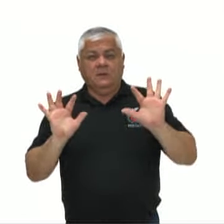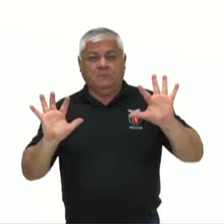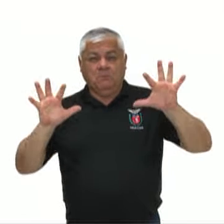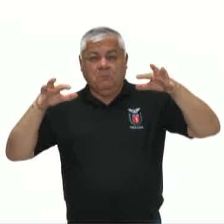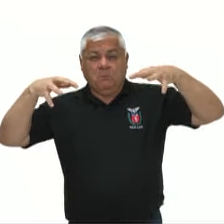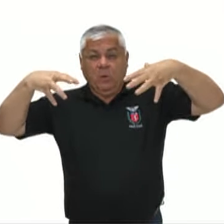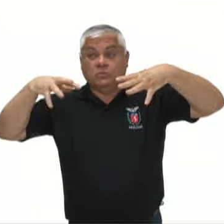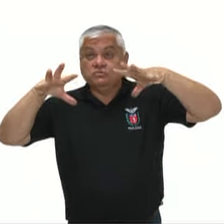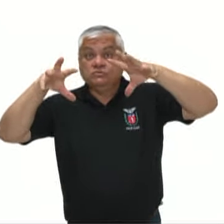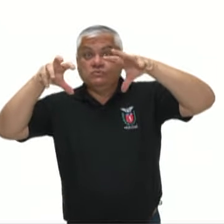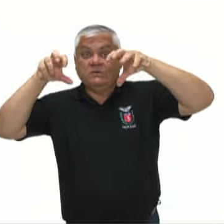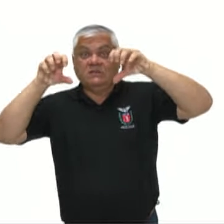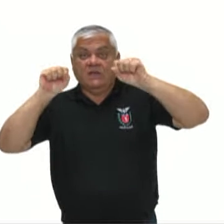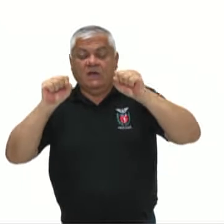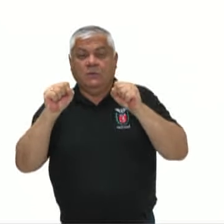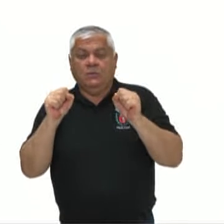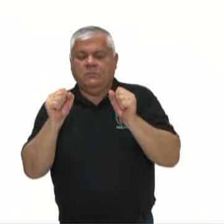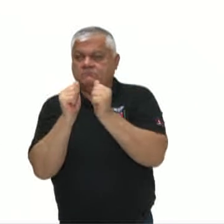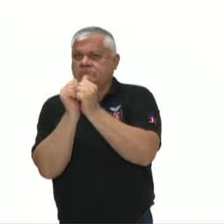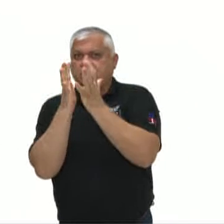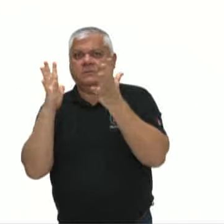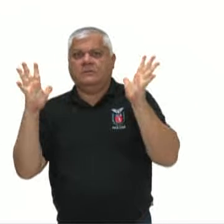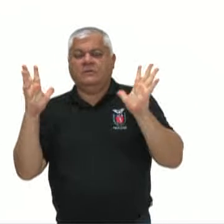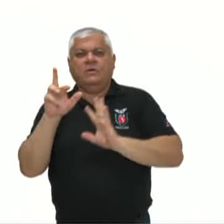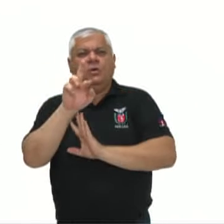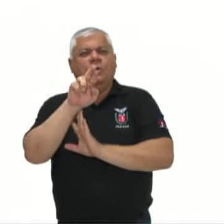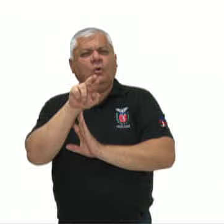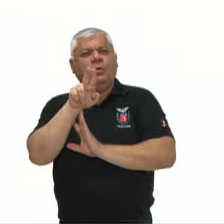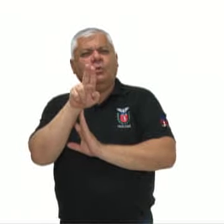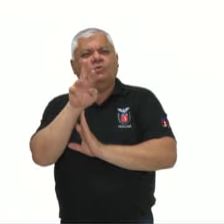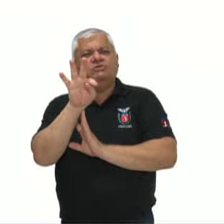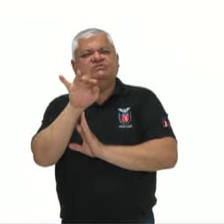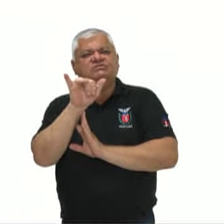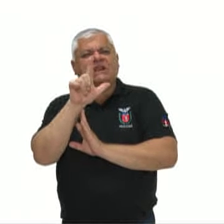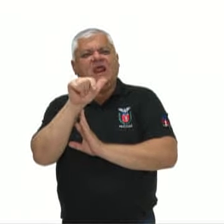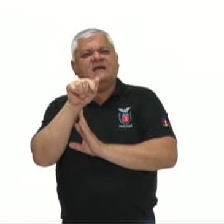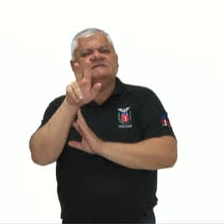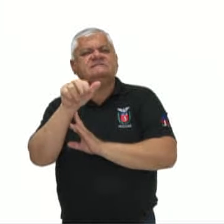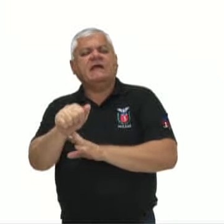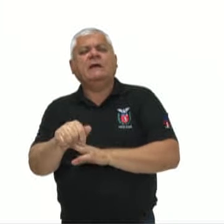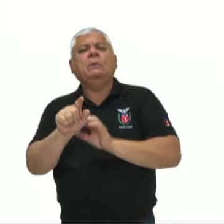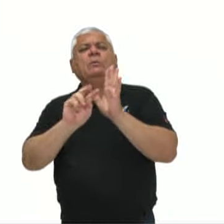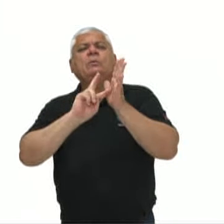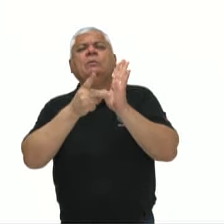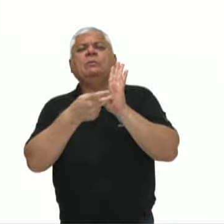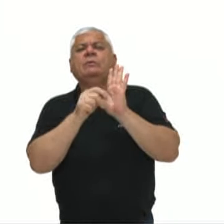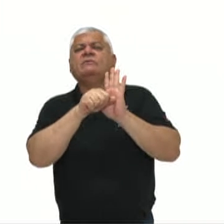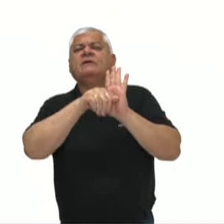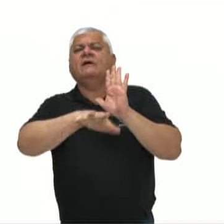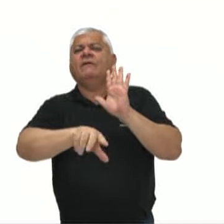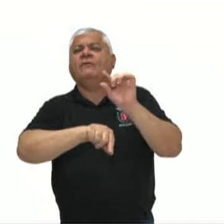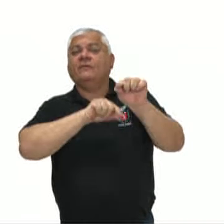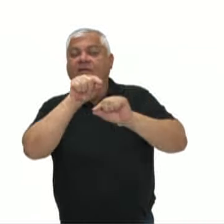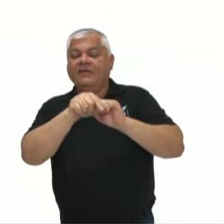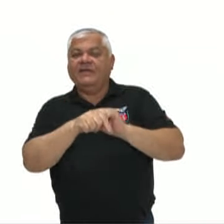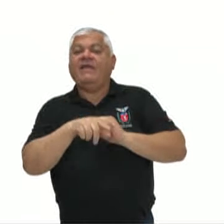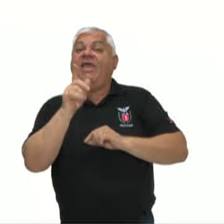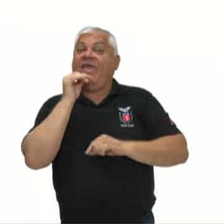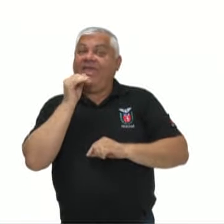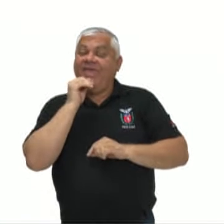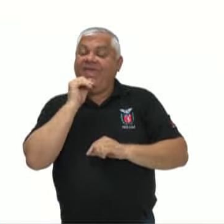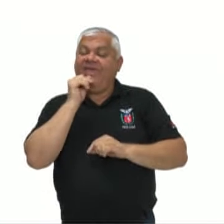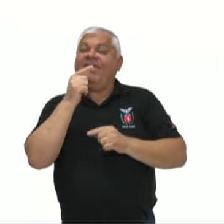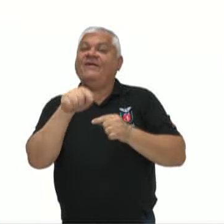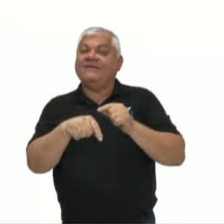escuridão e rutilância, o eu lírico utiliza uma figura de linguagem. Que figura é essa, né? É o que a gente chama de antítese,